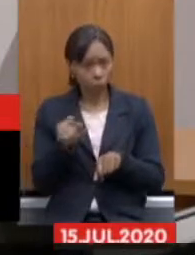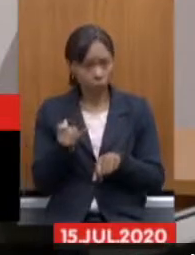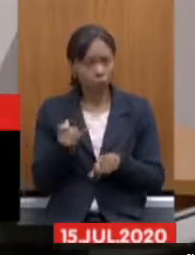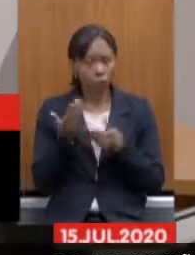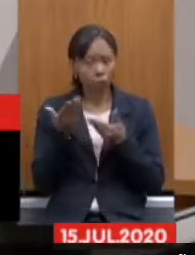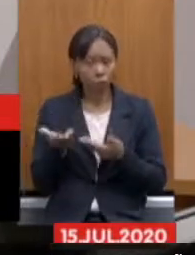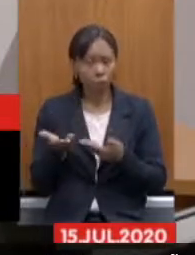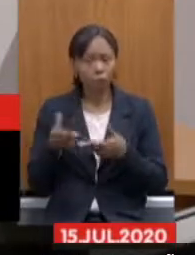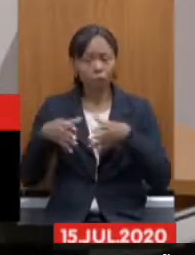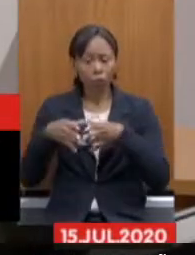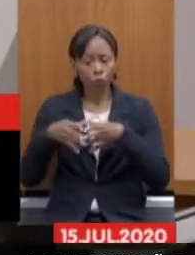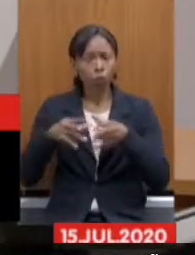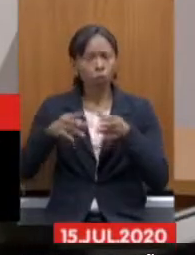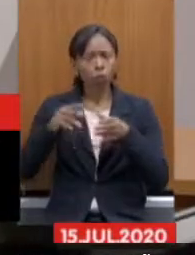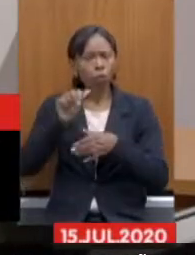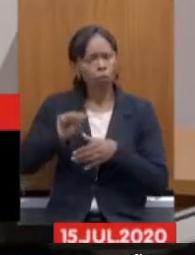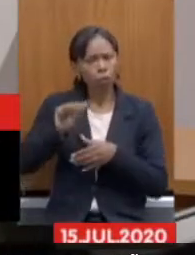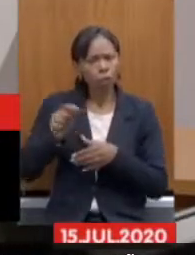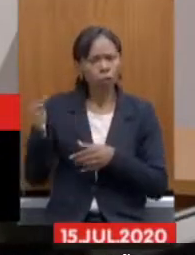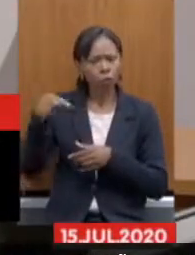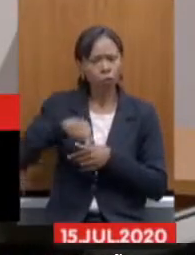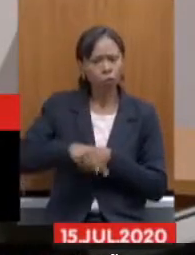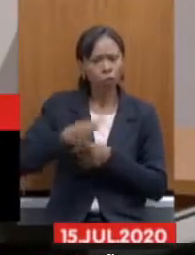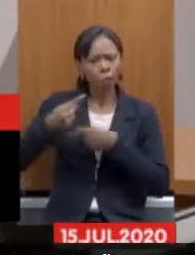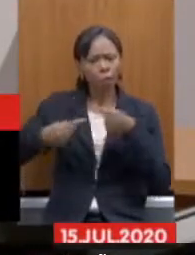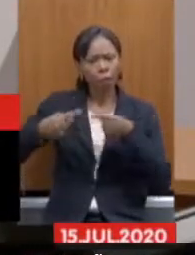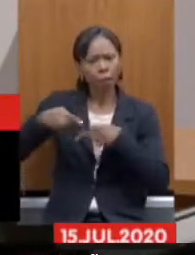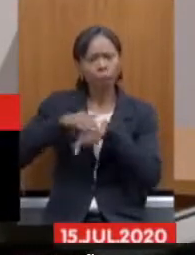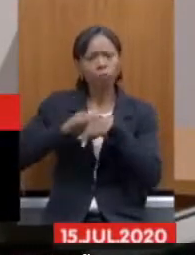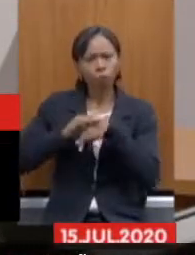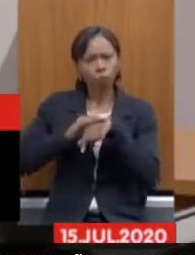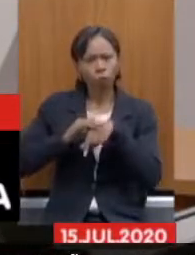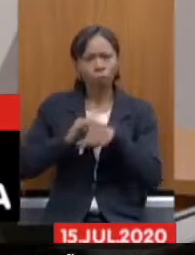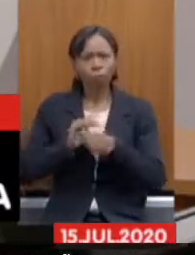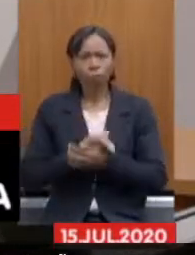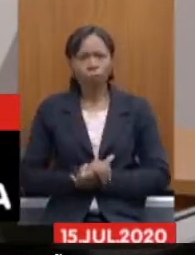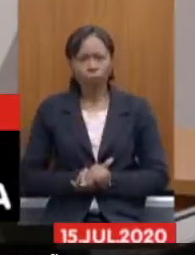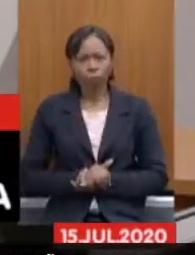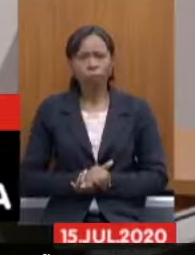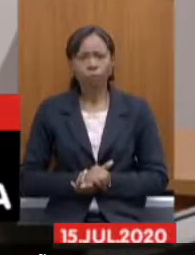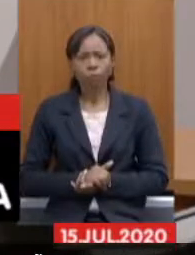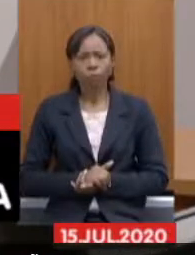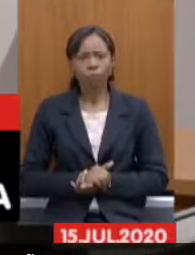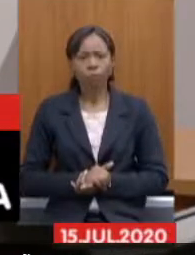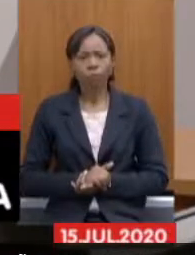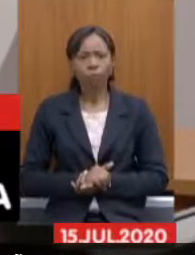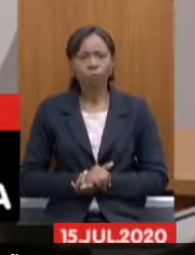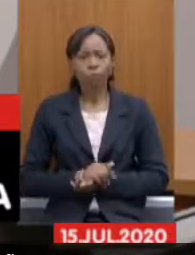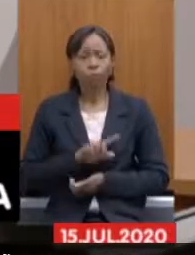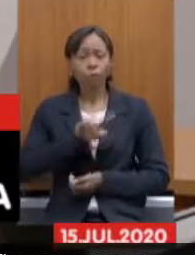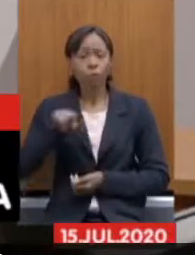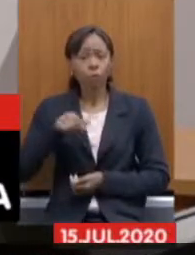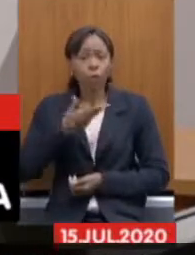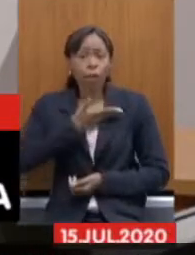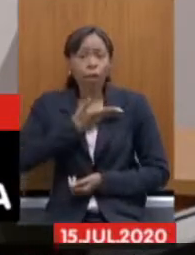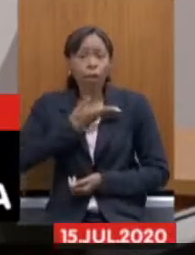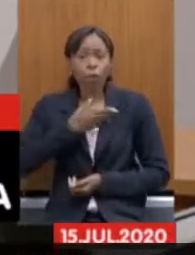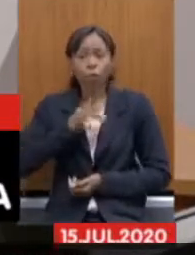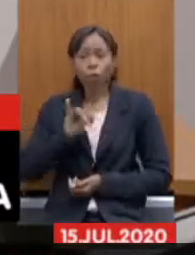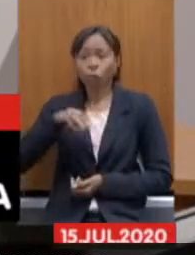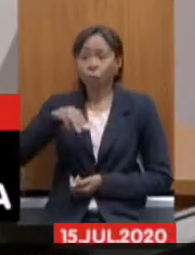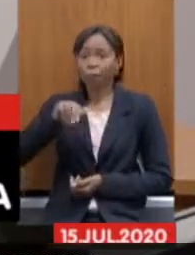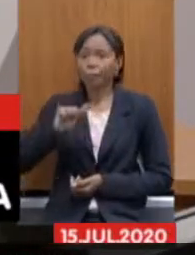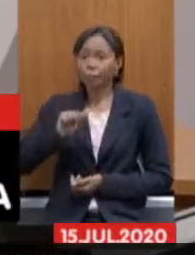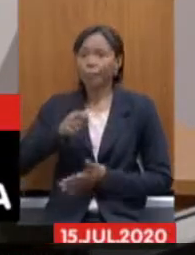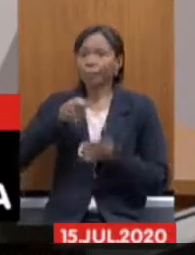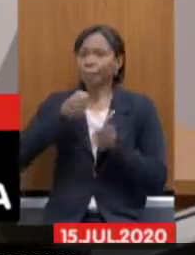associação de estar aqui falando discutindo essa situação aí é as colegas do ima que estão na